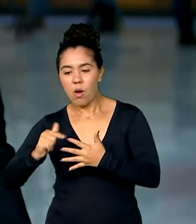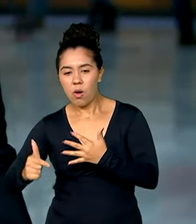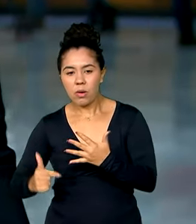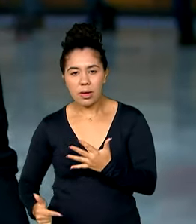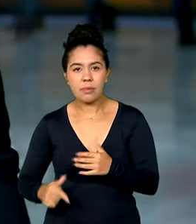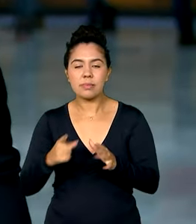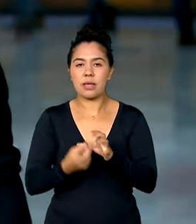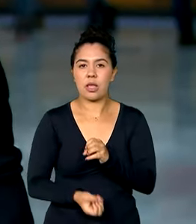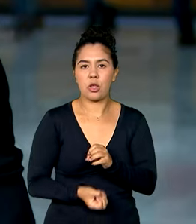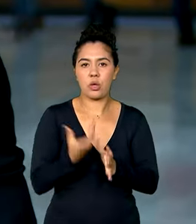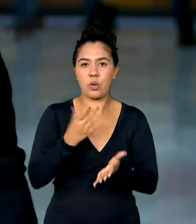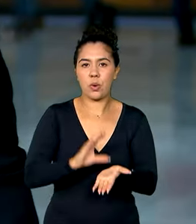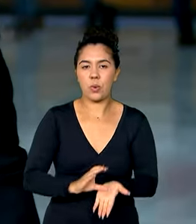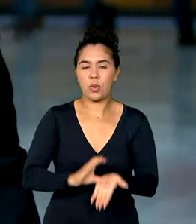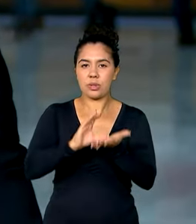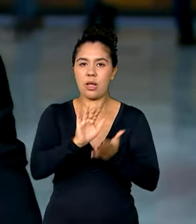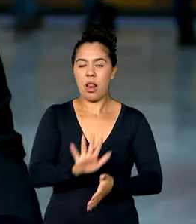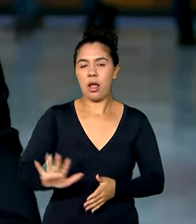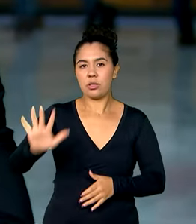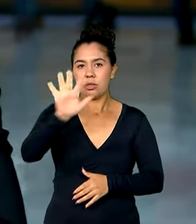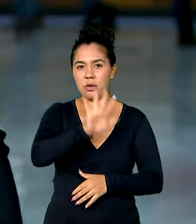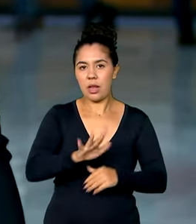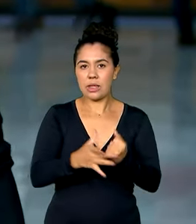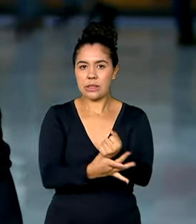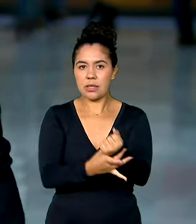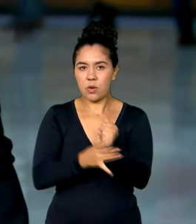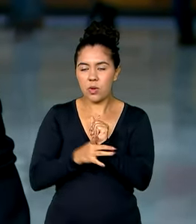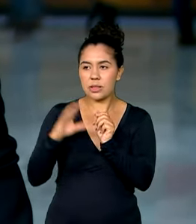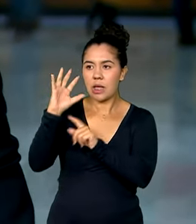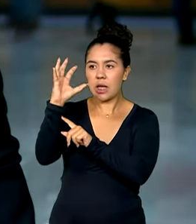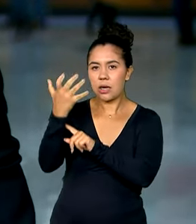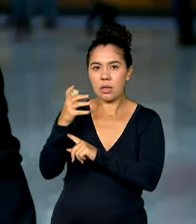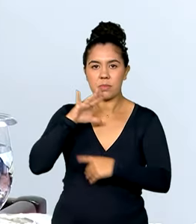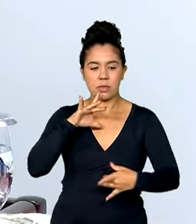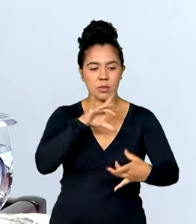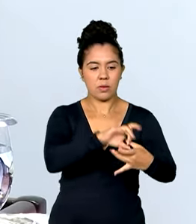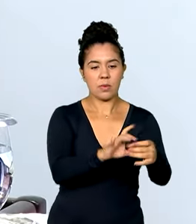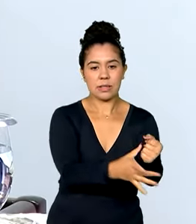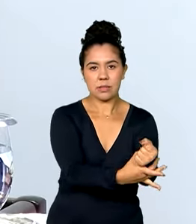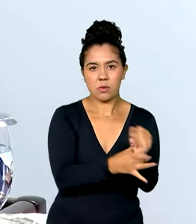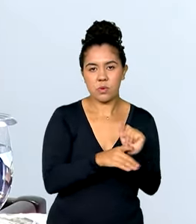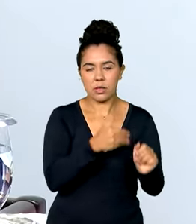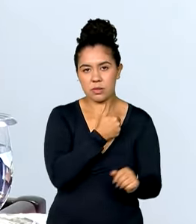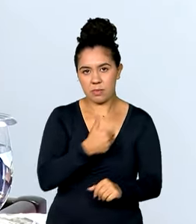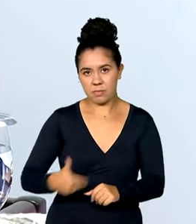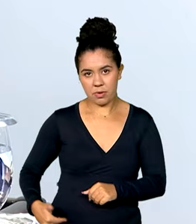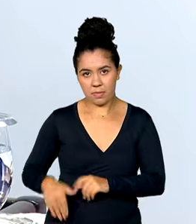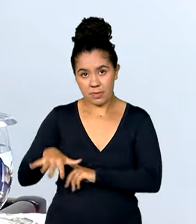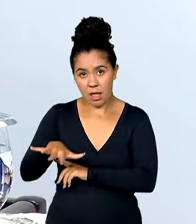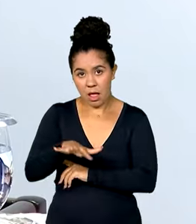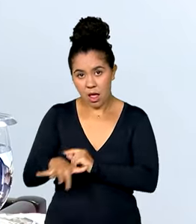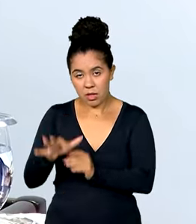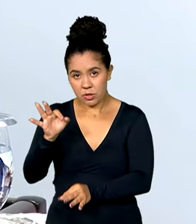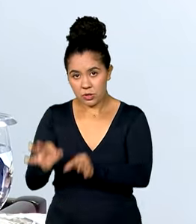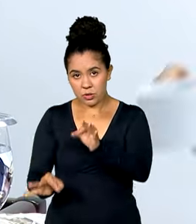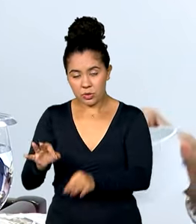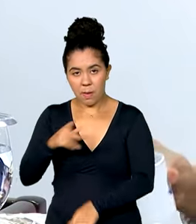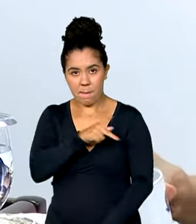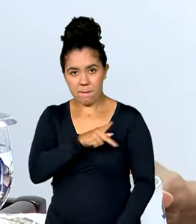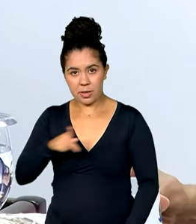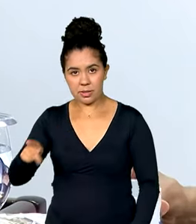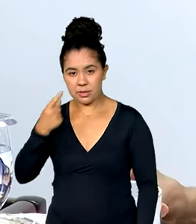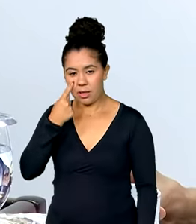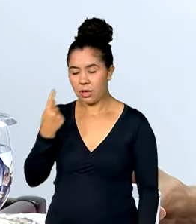Conselho Nacional de Segurança Climática, como já é feito com a segurança pública. No Judiciário, o presidente do Supremo